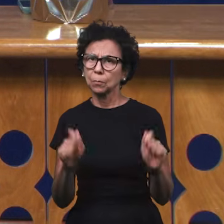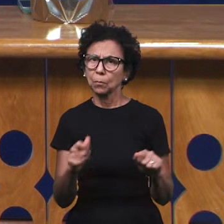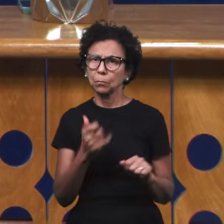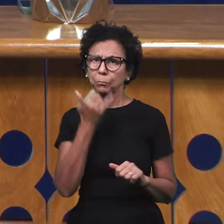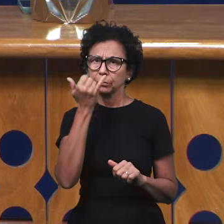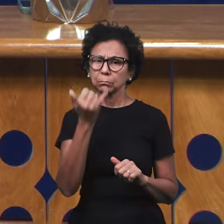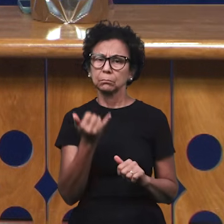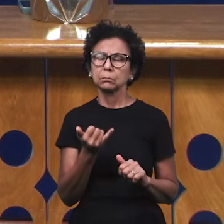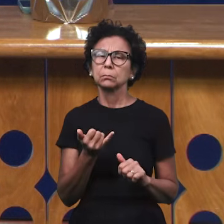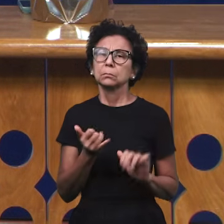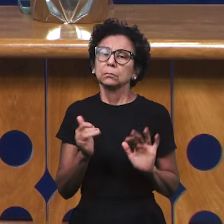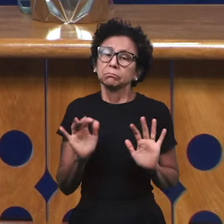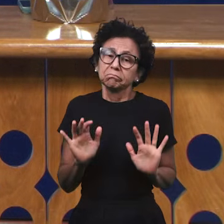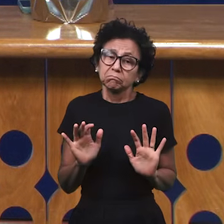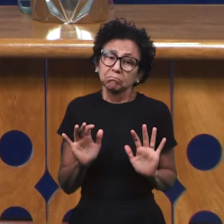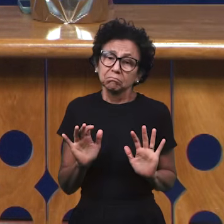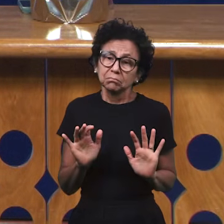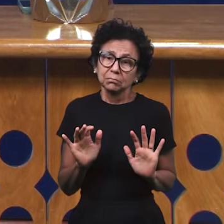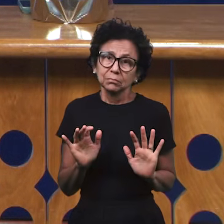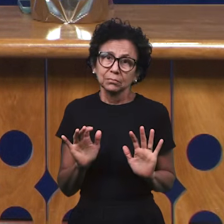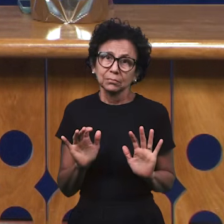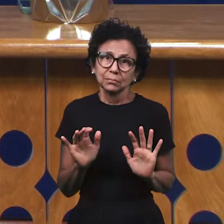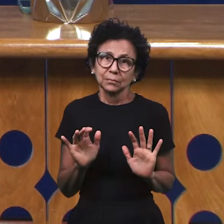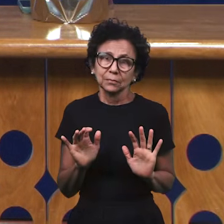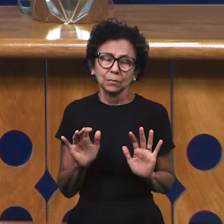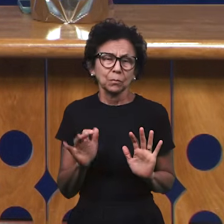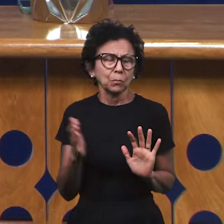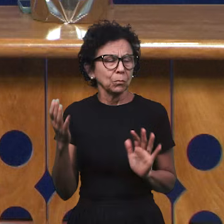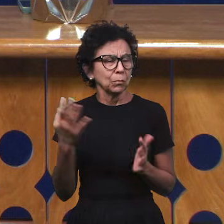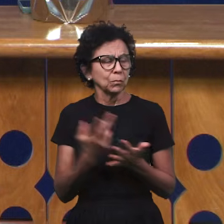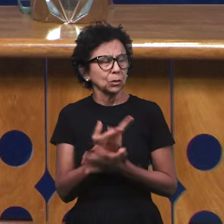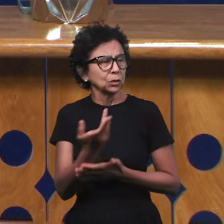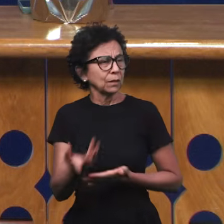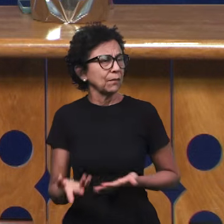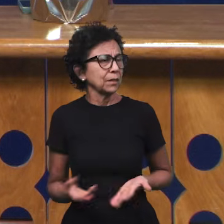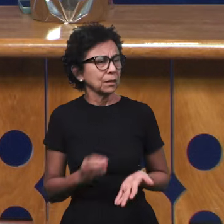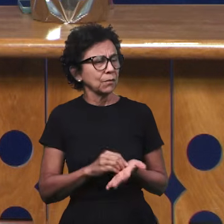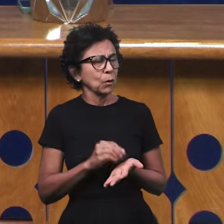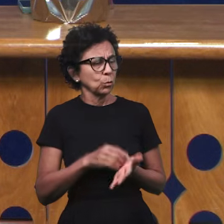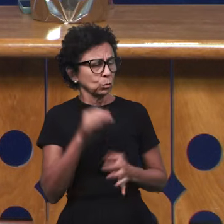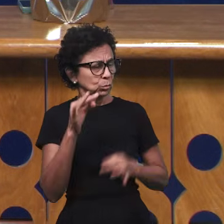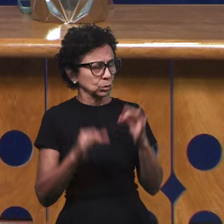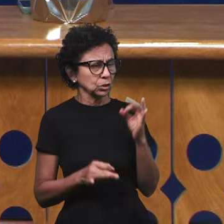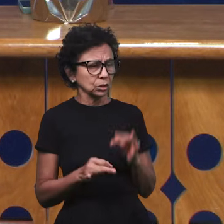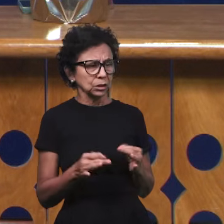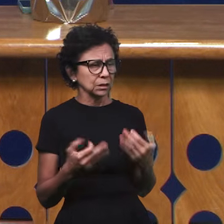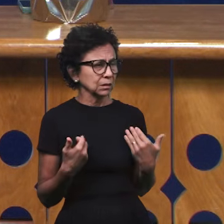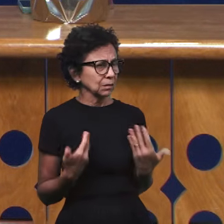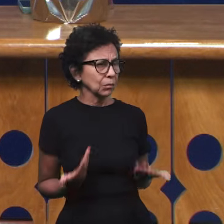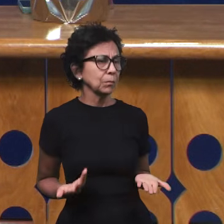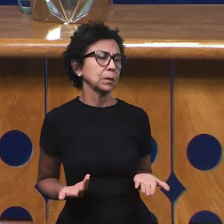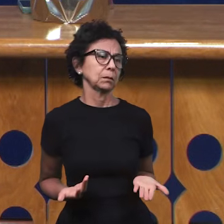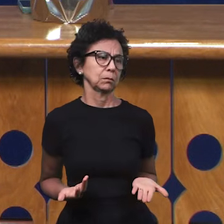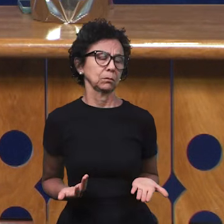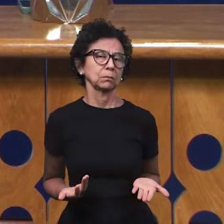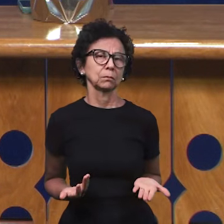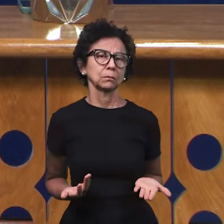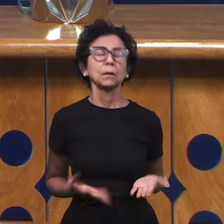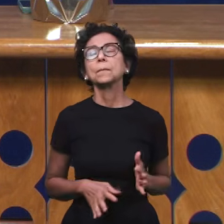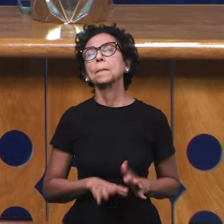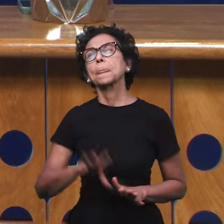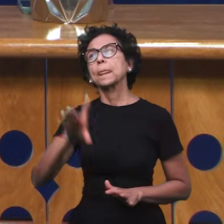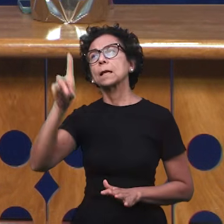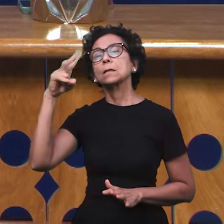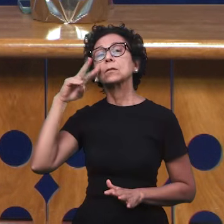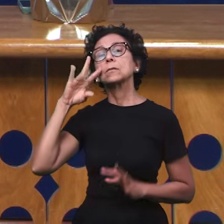nossa vida que nós entendemos que nós estamos sendo injustiçados. Mas o detalhe é que nós temos um Deus todo-poderoso que vê